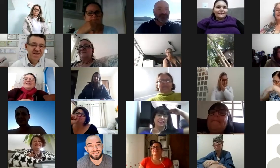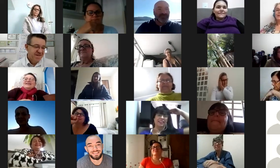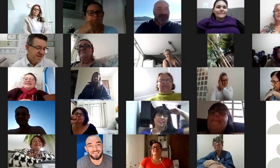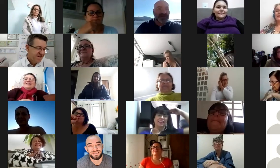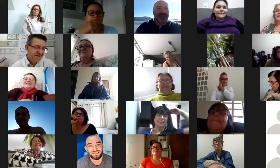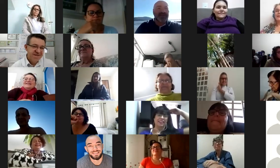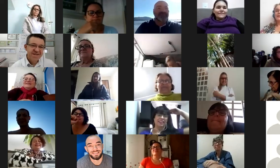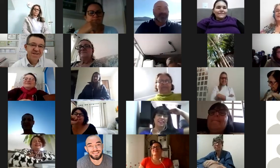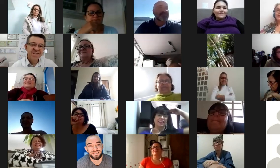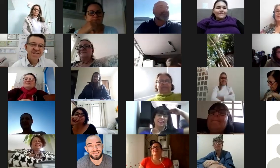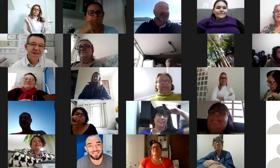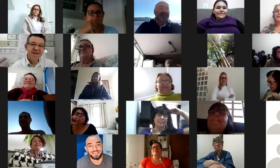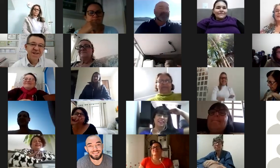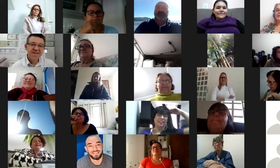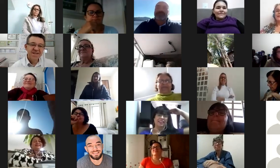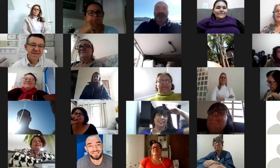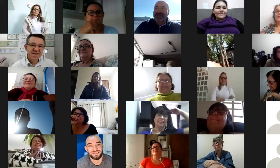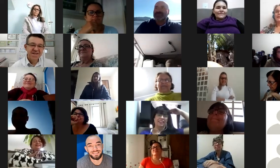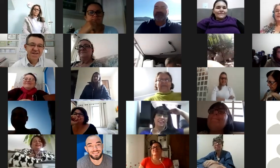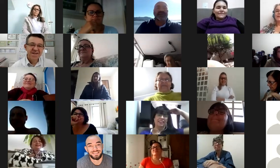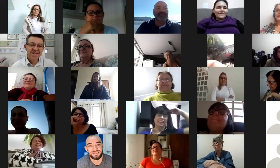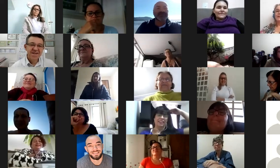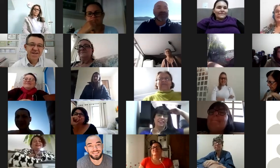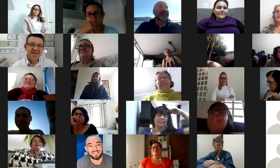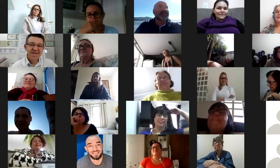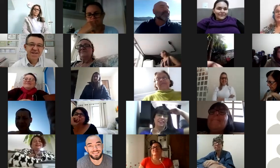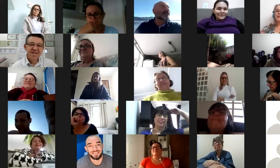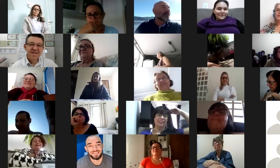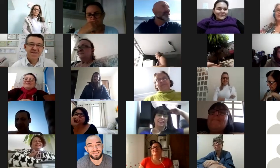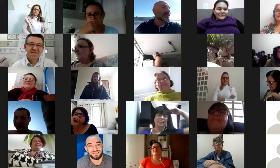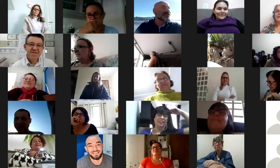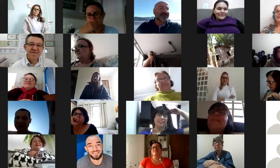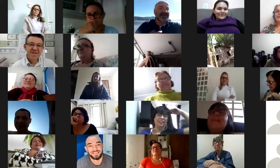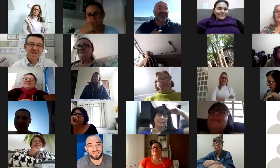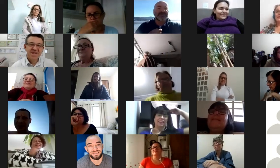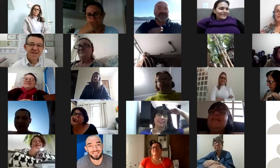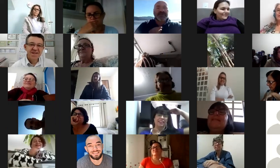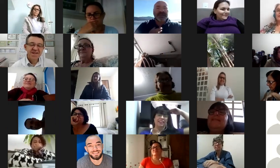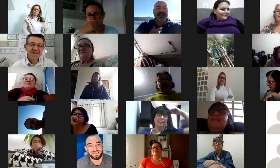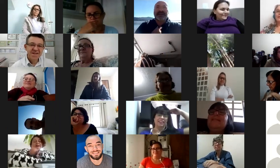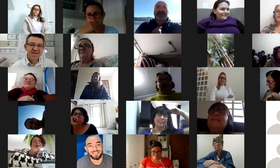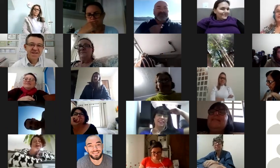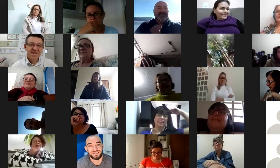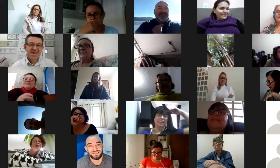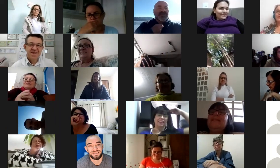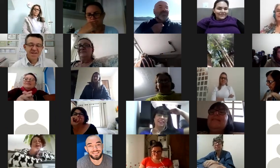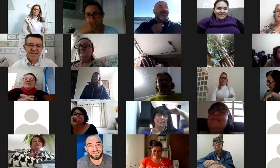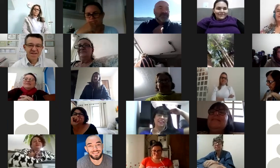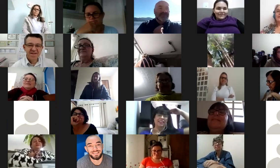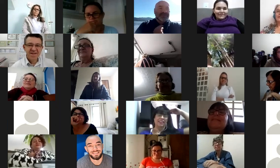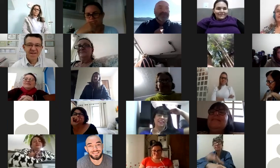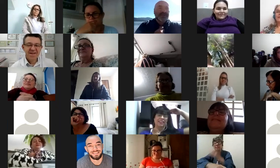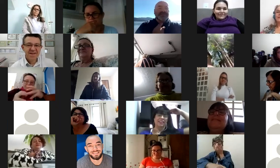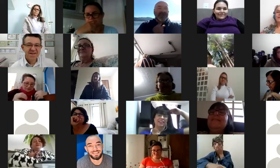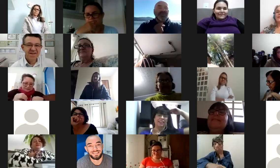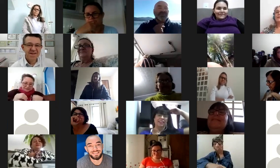favor, venha, traga a Vilma. Uhum. A gente vai aproveitar bastante aqui, venha para cá. Fique conosco